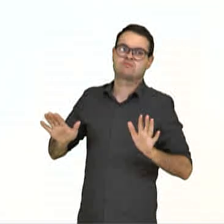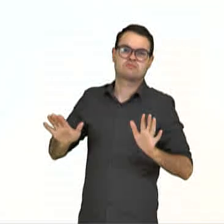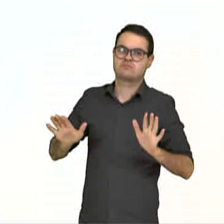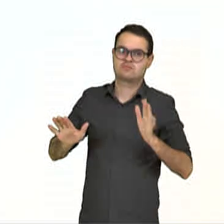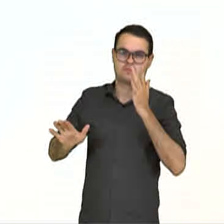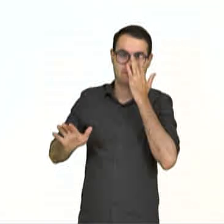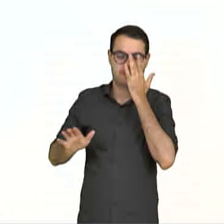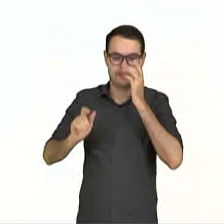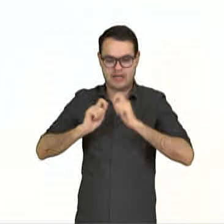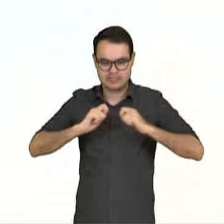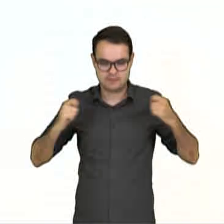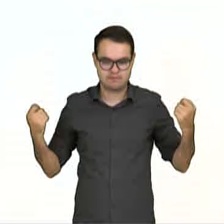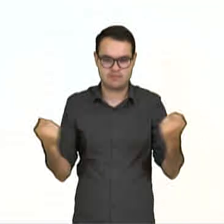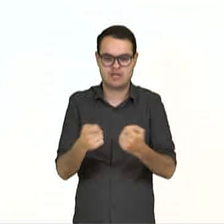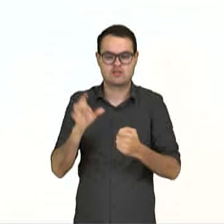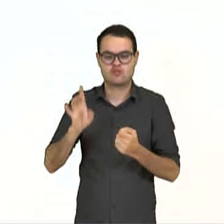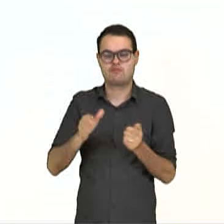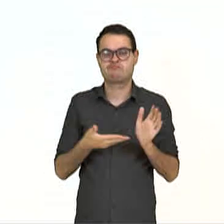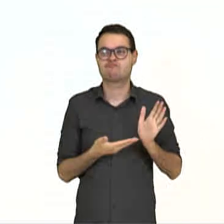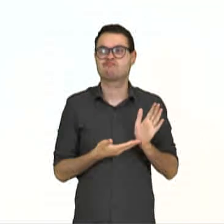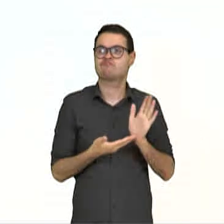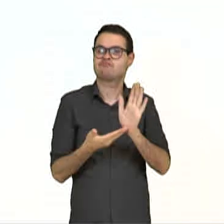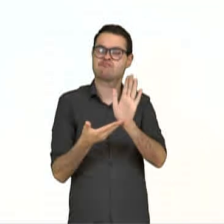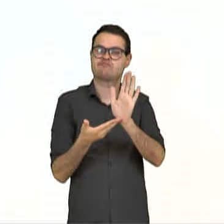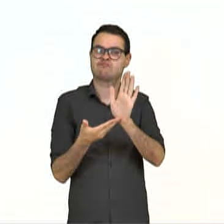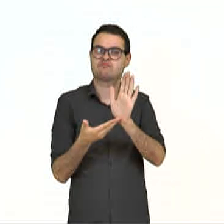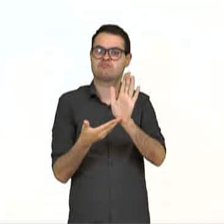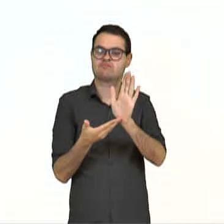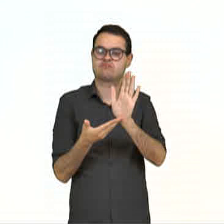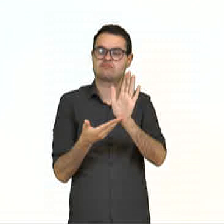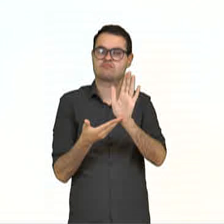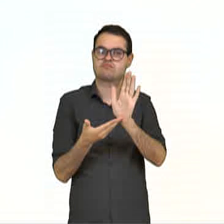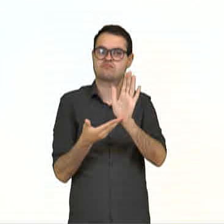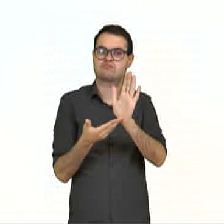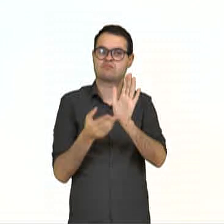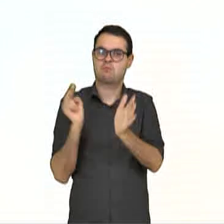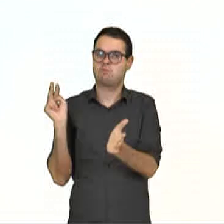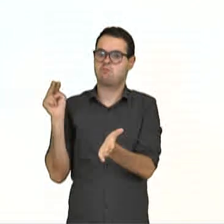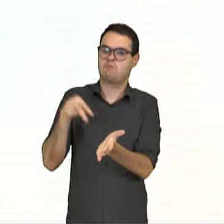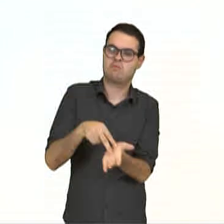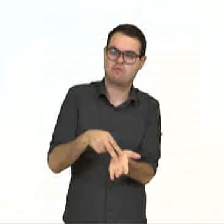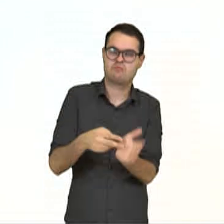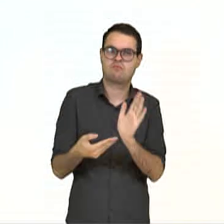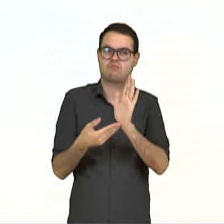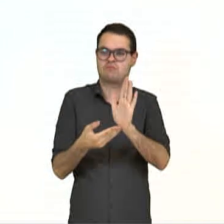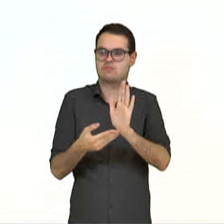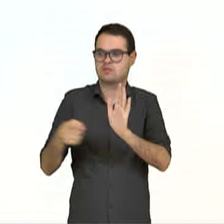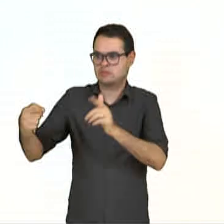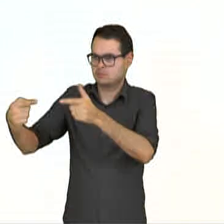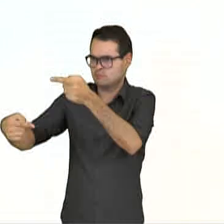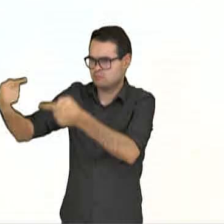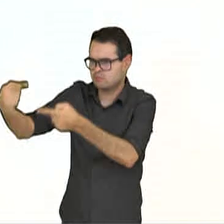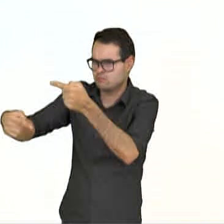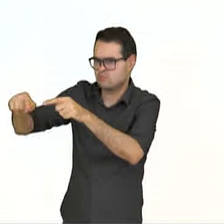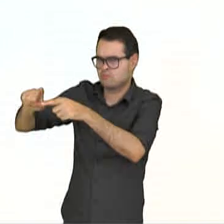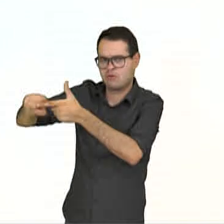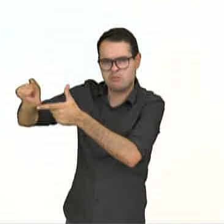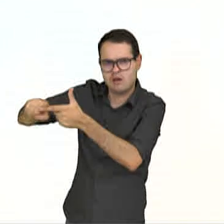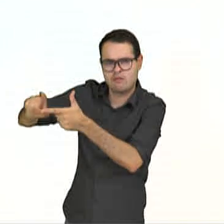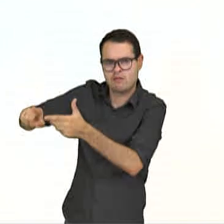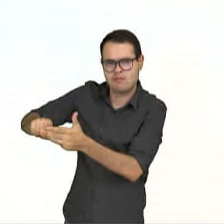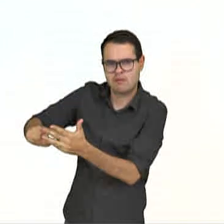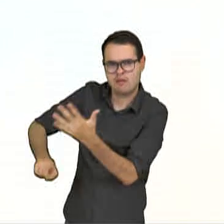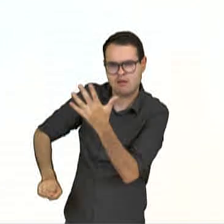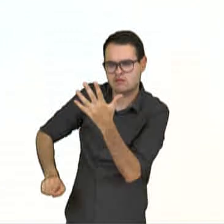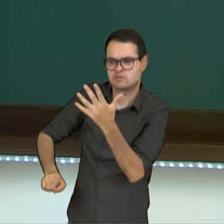a Assembleia apenas apresenta sua posição mediante as situações de conflito pelo mundo. Então,